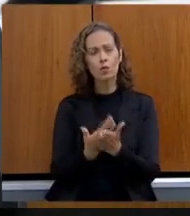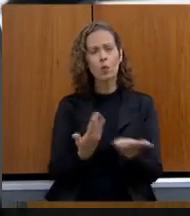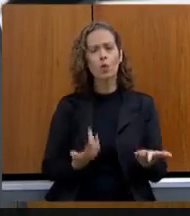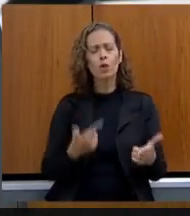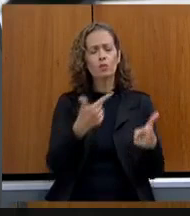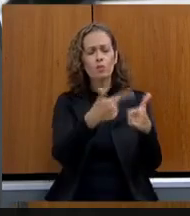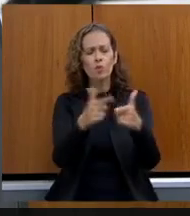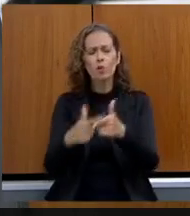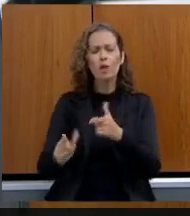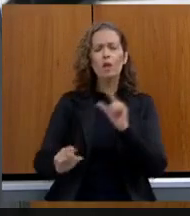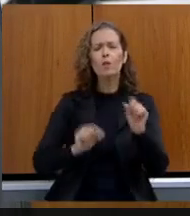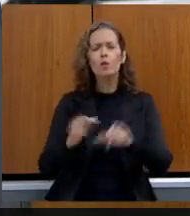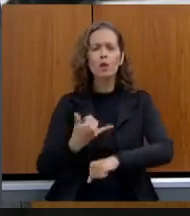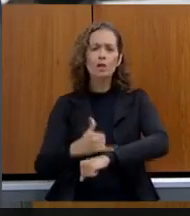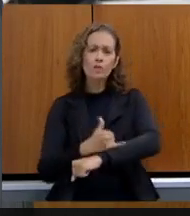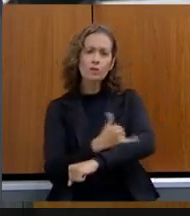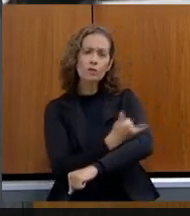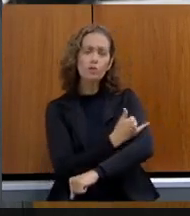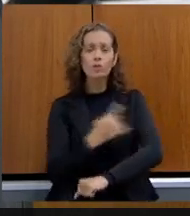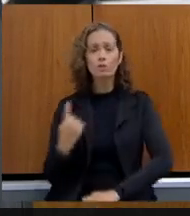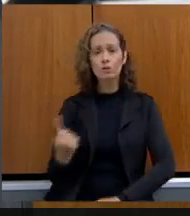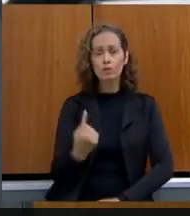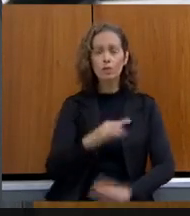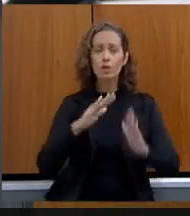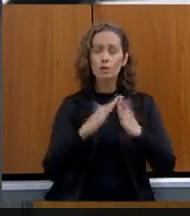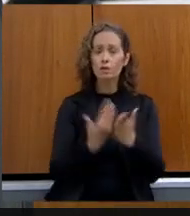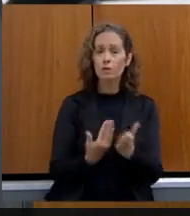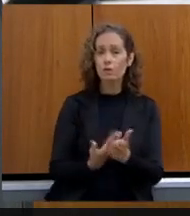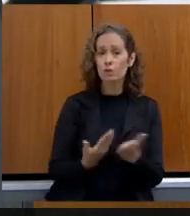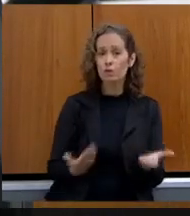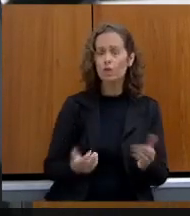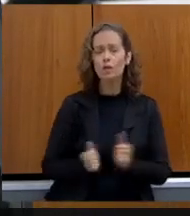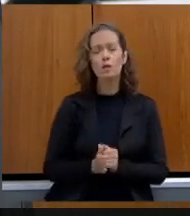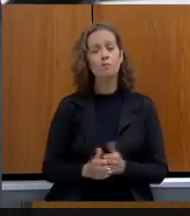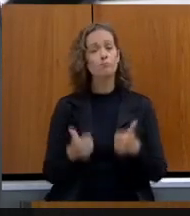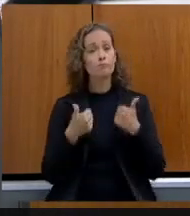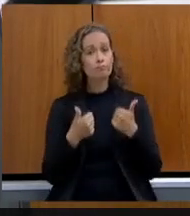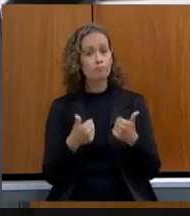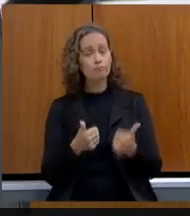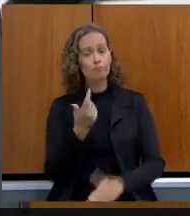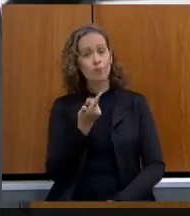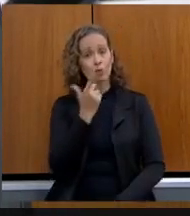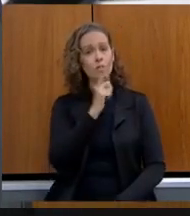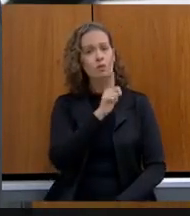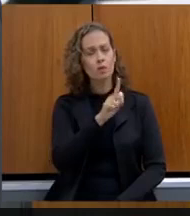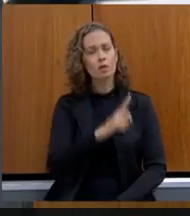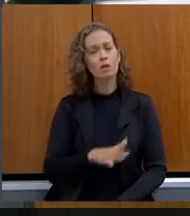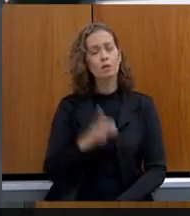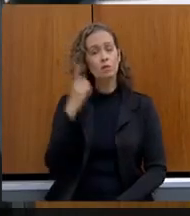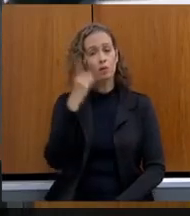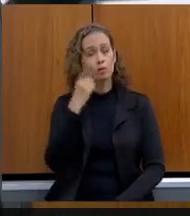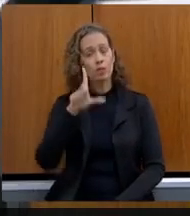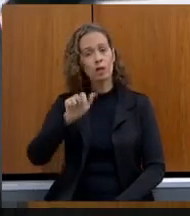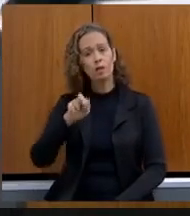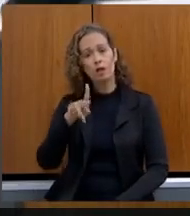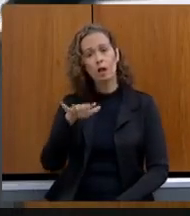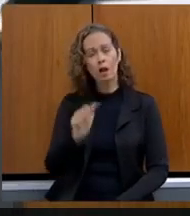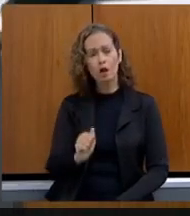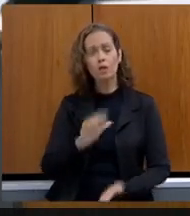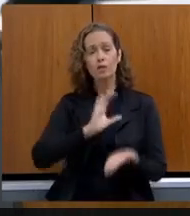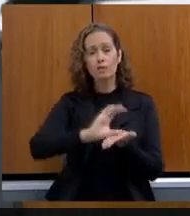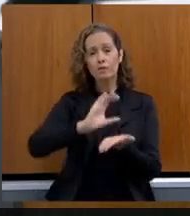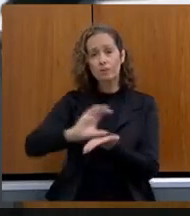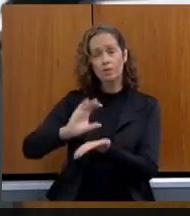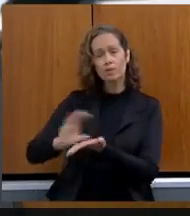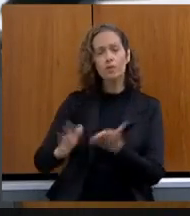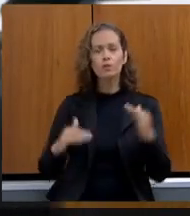da necessidade de infraestrutura de cada uma das escolas e tem sido muito positivo conseguir fazer Ah tá Laura esse investimento de acordo